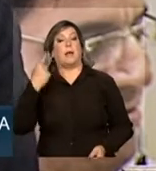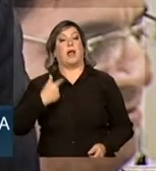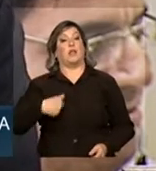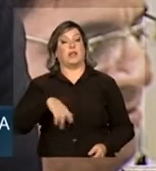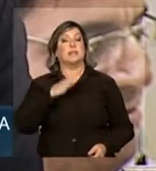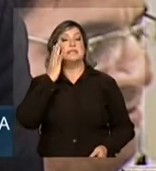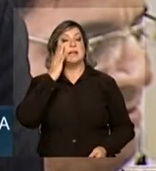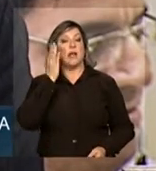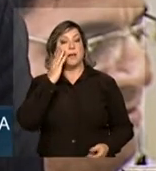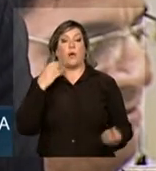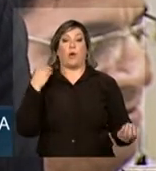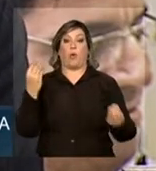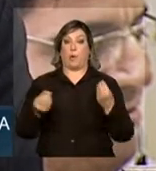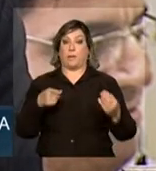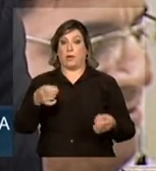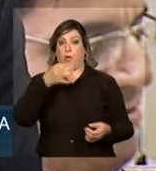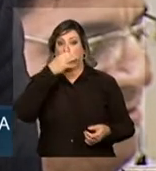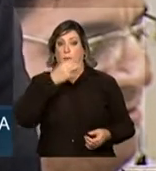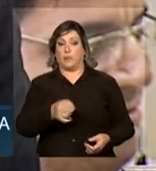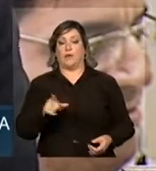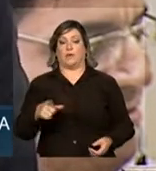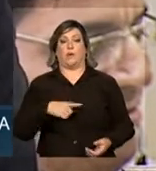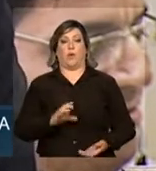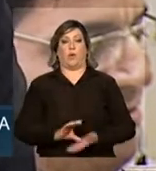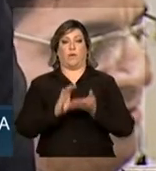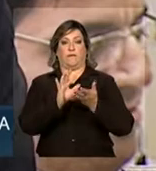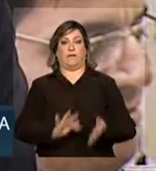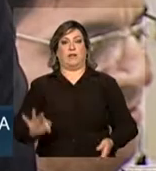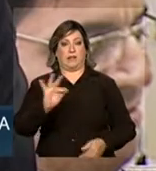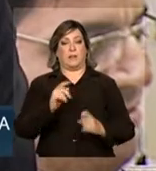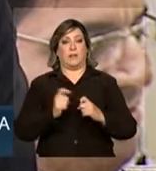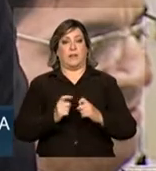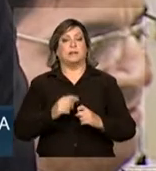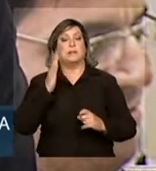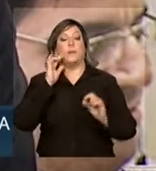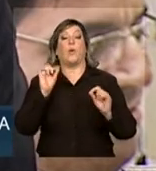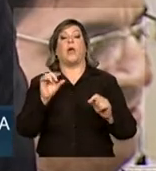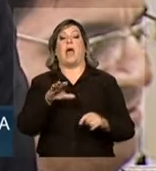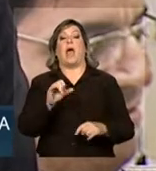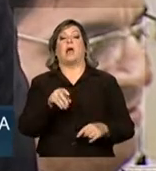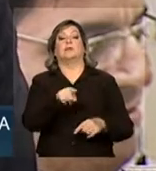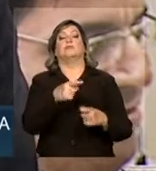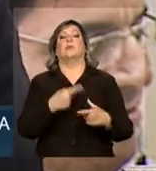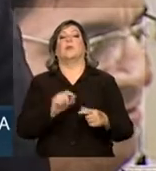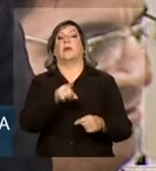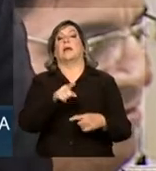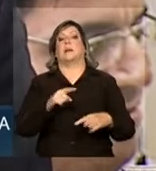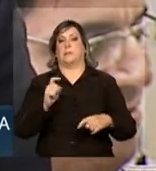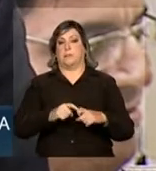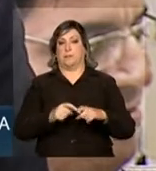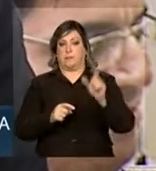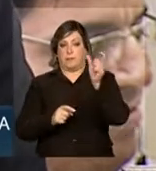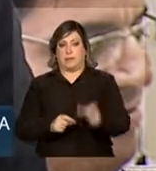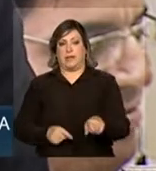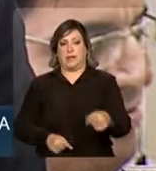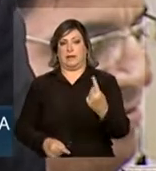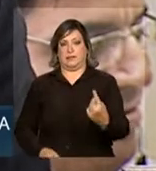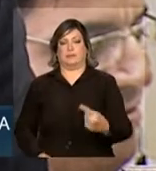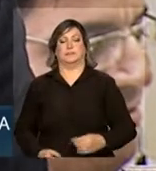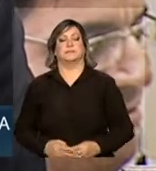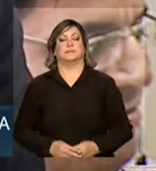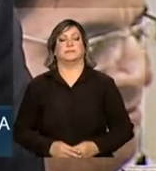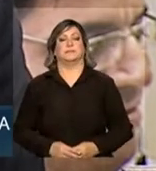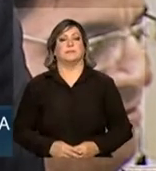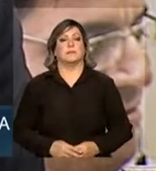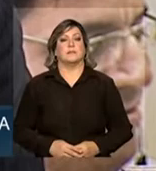possa A partir dessa opinião do Conselho Federal de Medicina poder ver o que vai lidar com esse caso desse profissional em relação